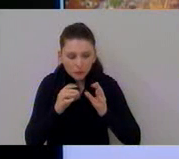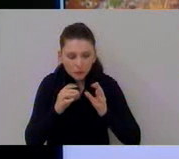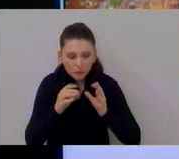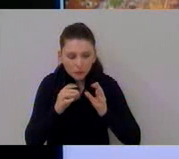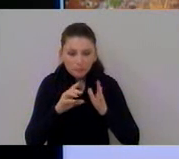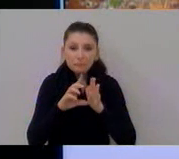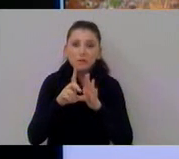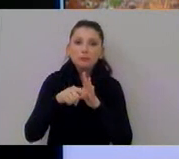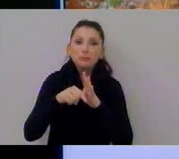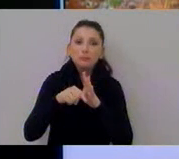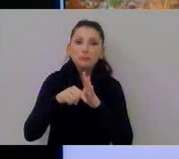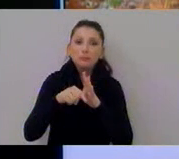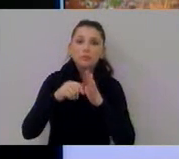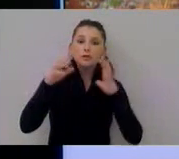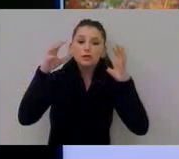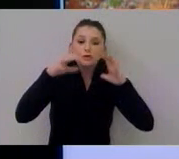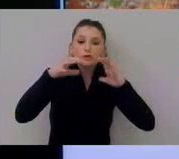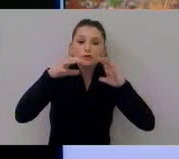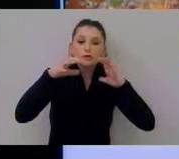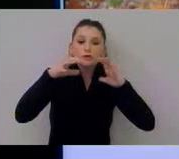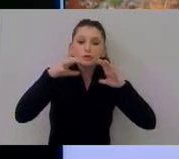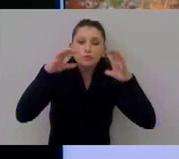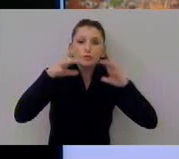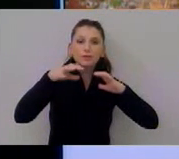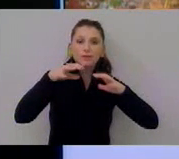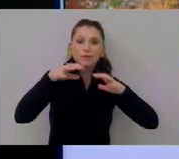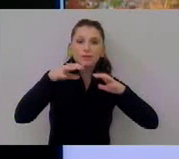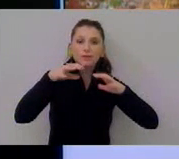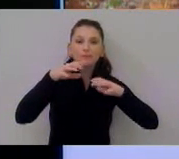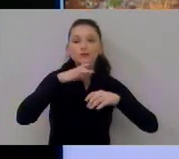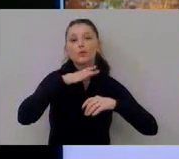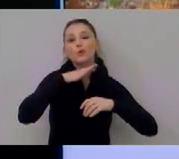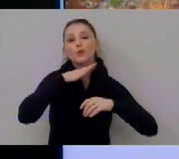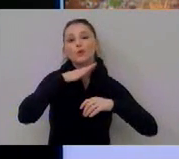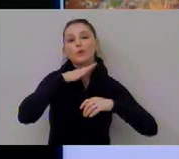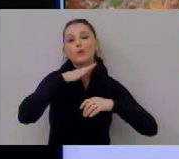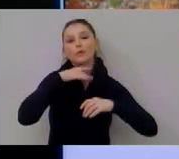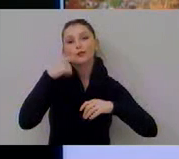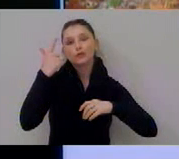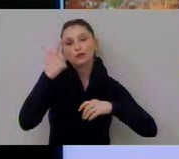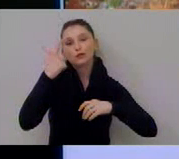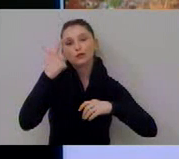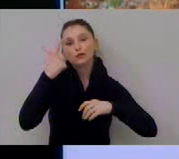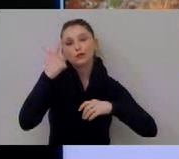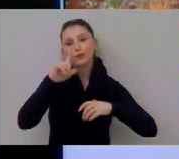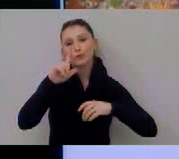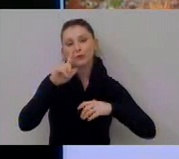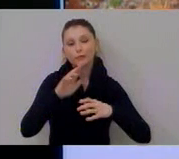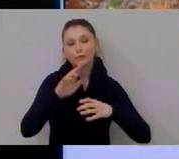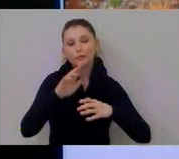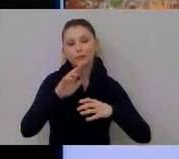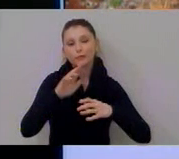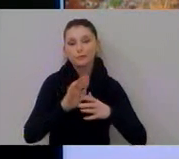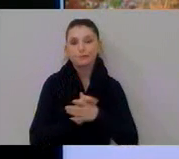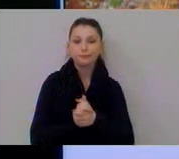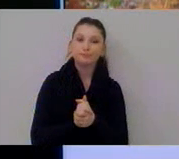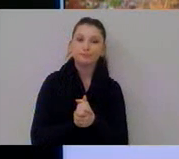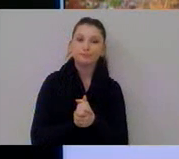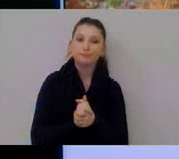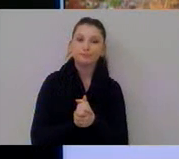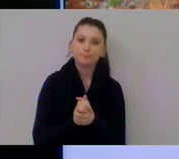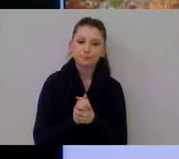acaba danificando novamente, porque percebe-se ali que